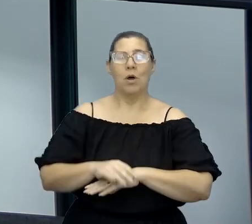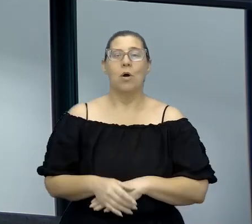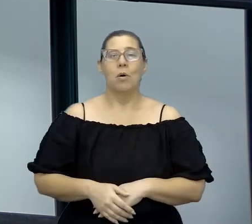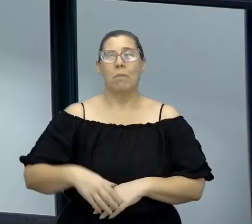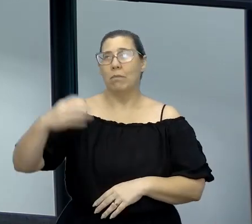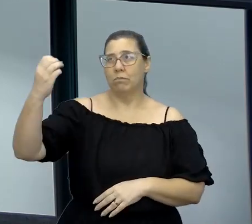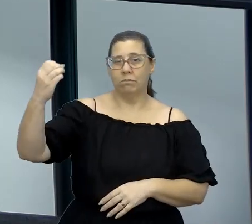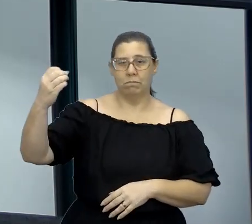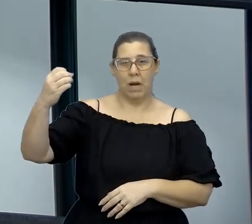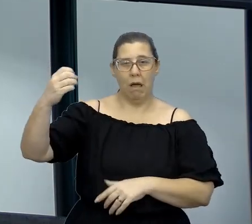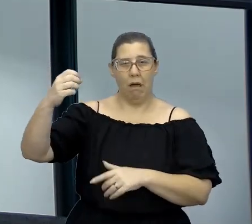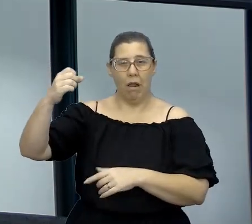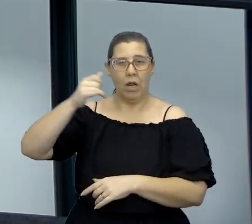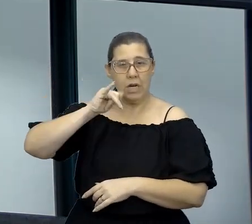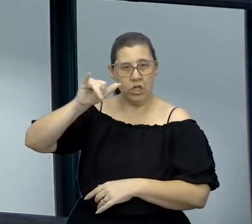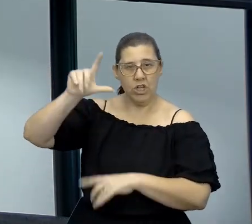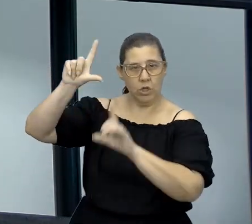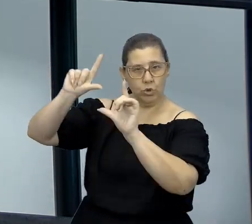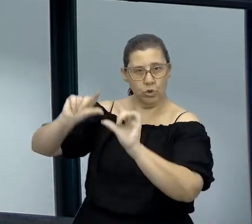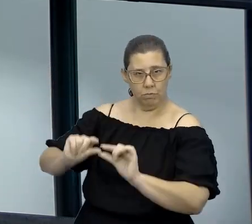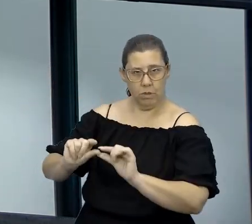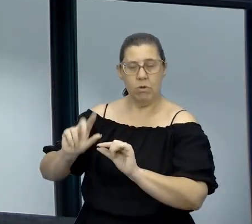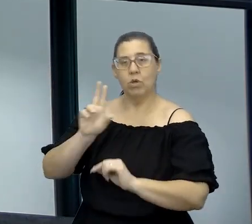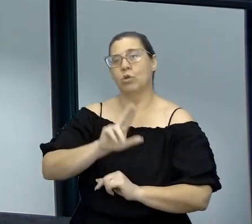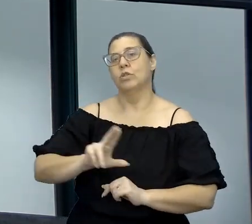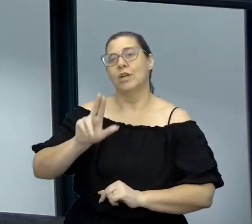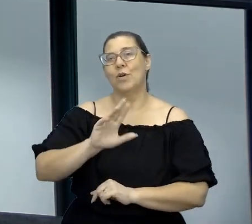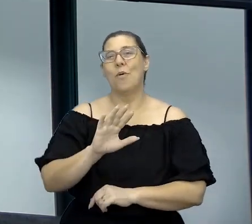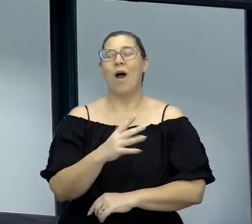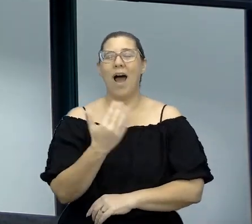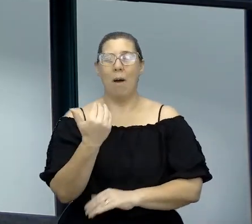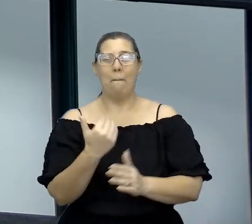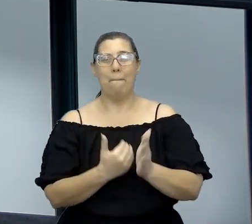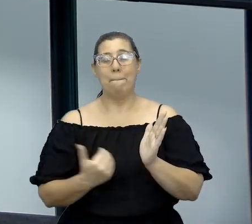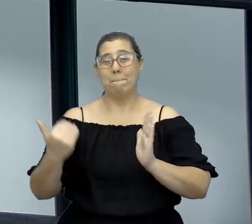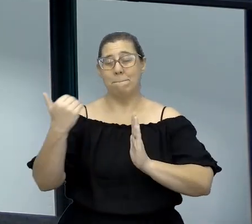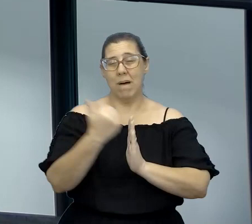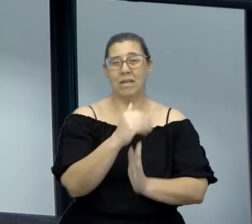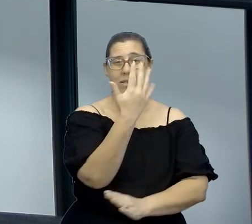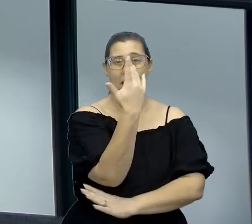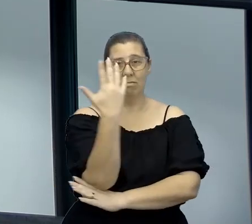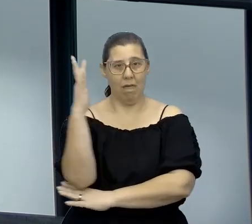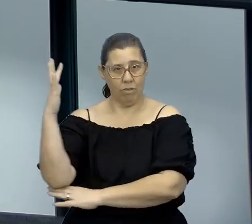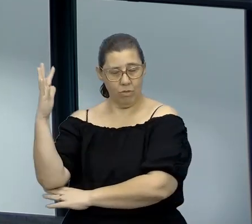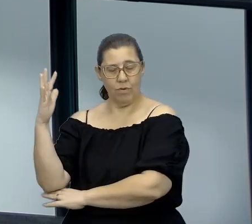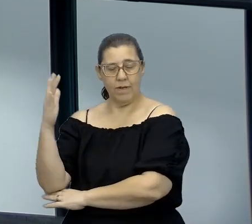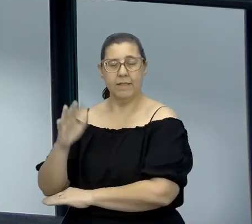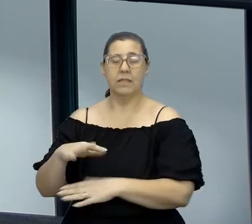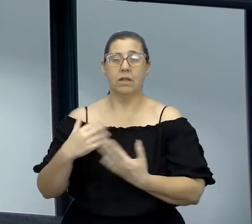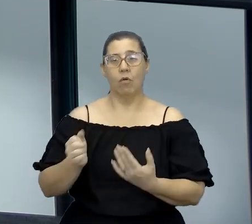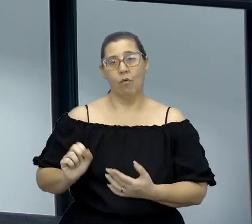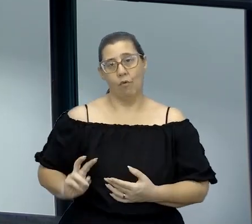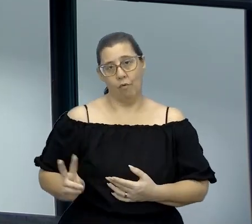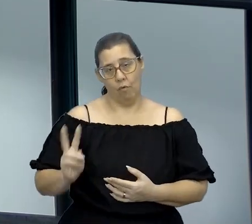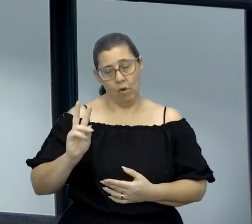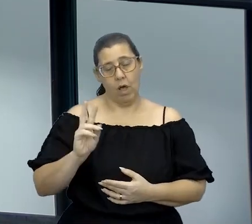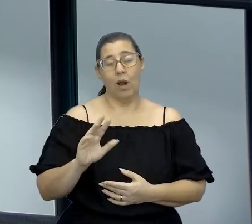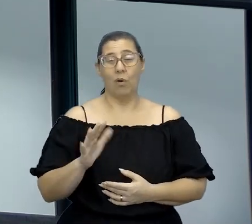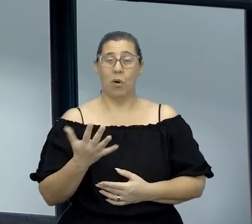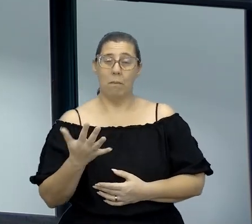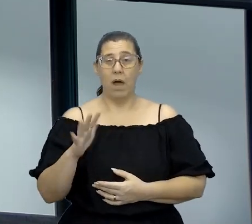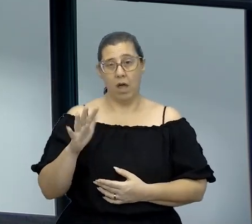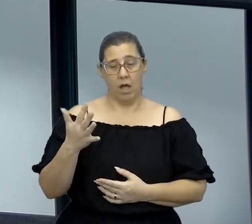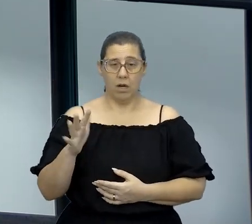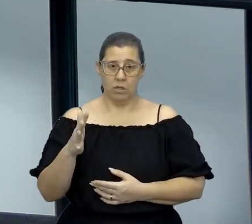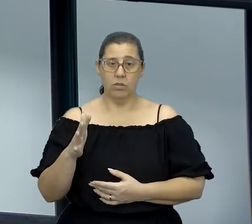Então utilizar mais os recursos naturais, tá? Então talvez o valor estimado, por isso que é estimado,